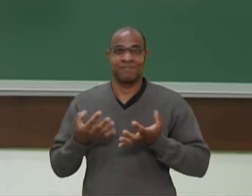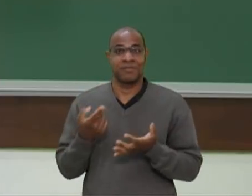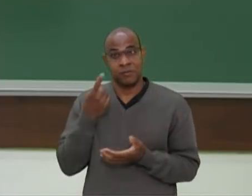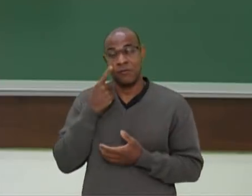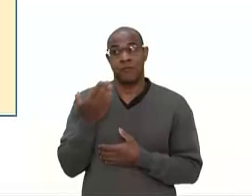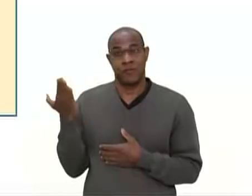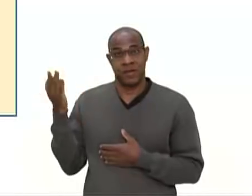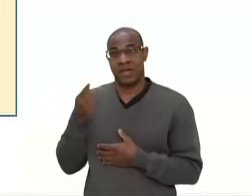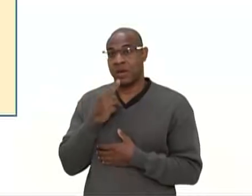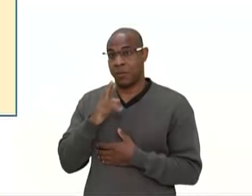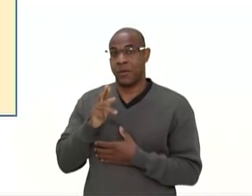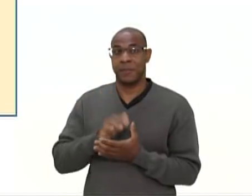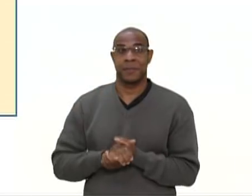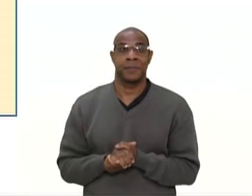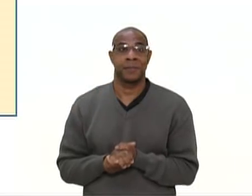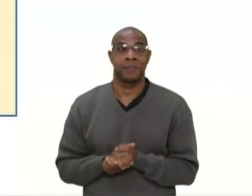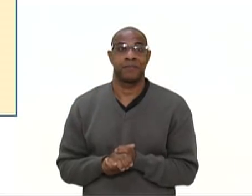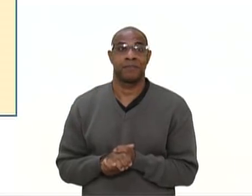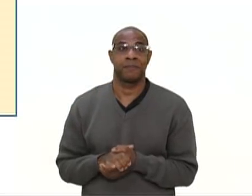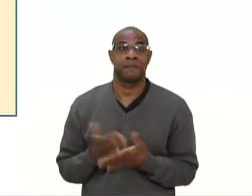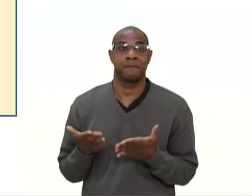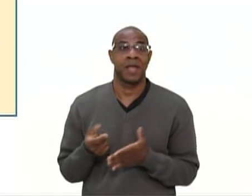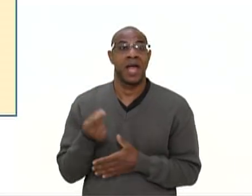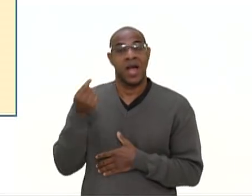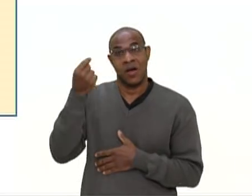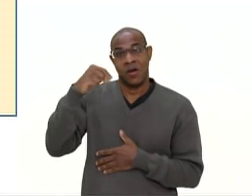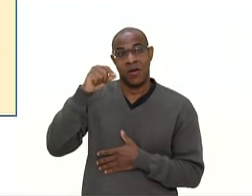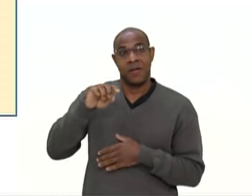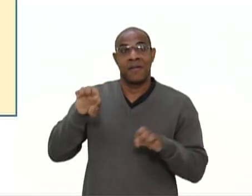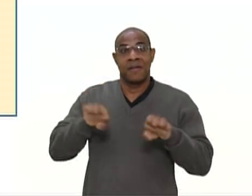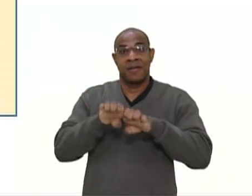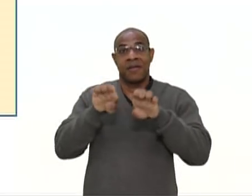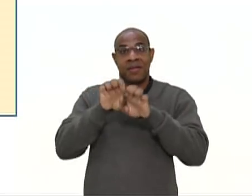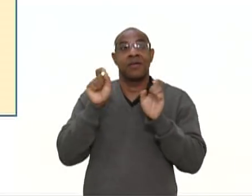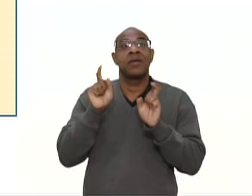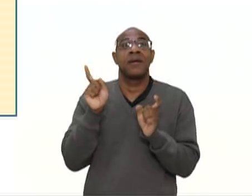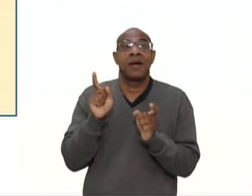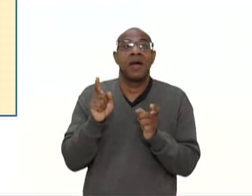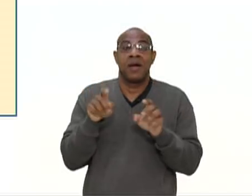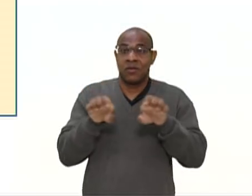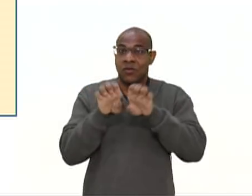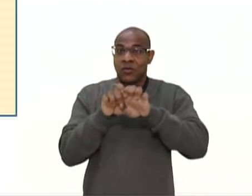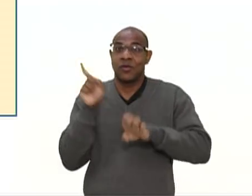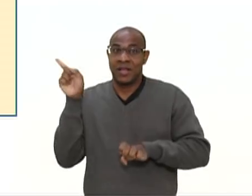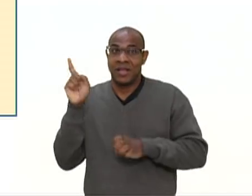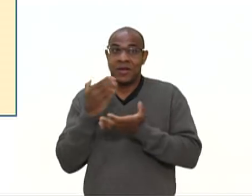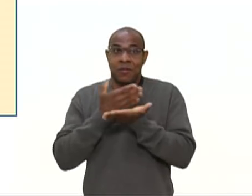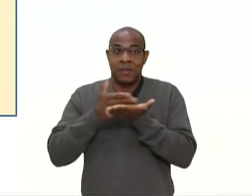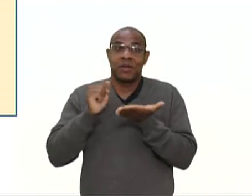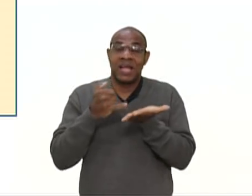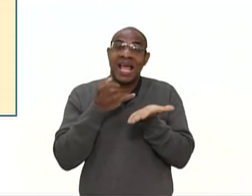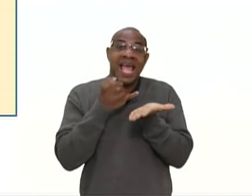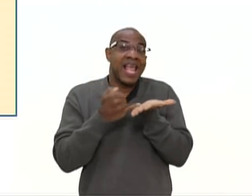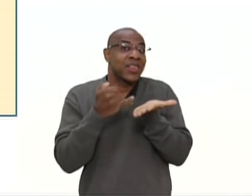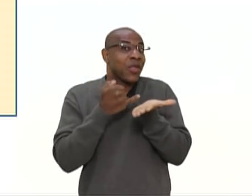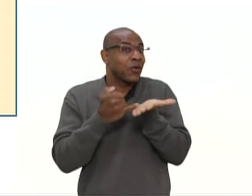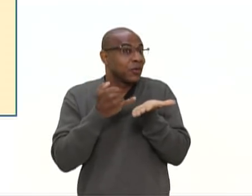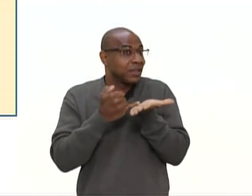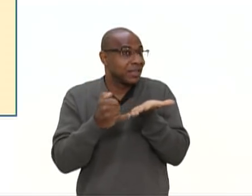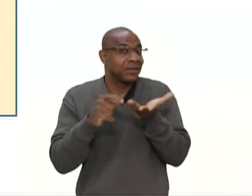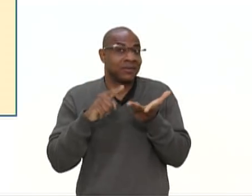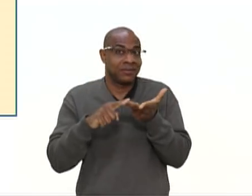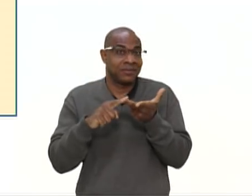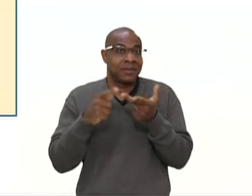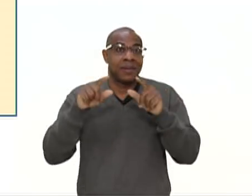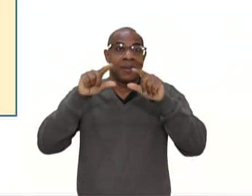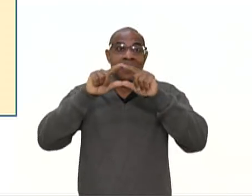conferir? A correção seria introdução, que na introdução